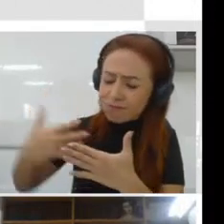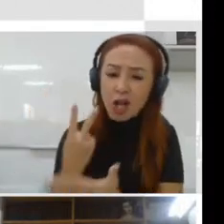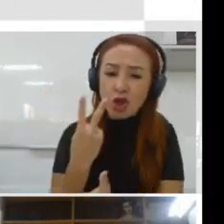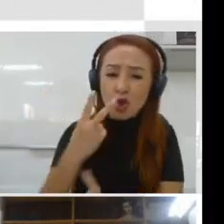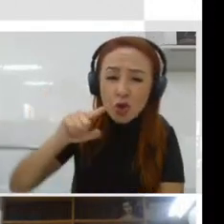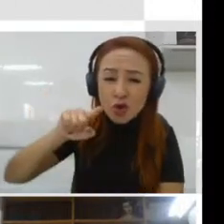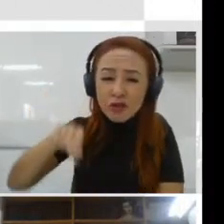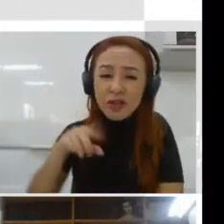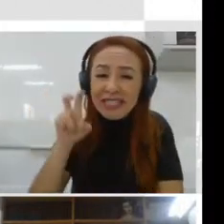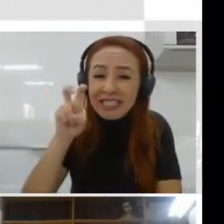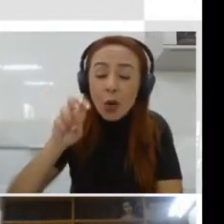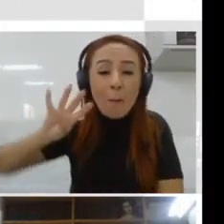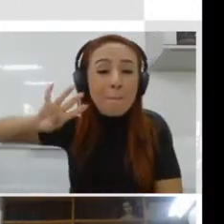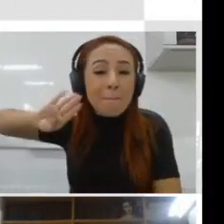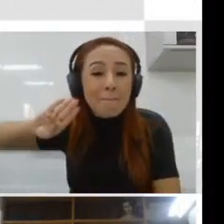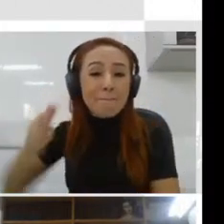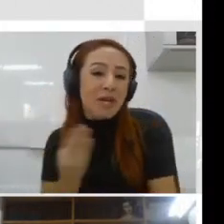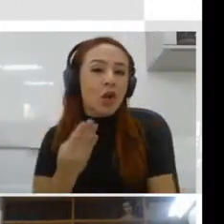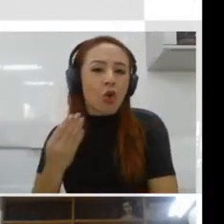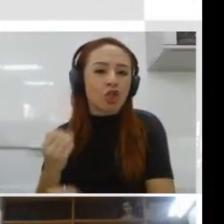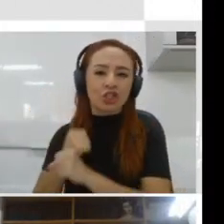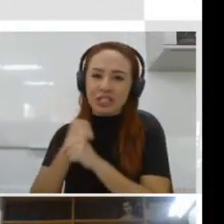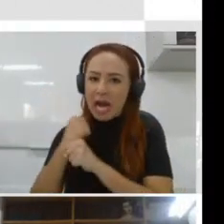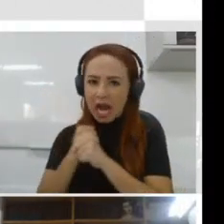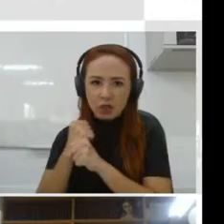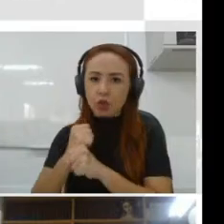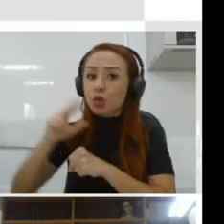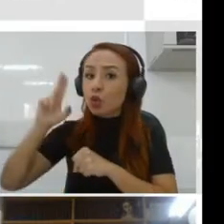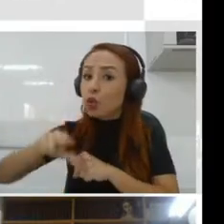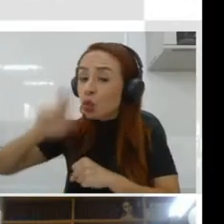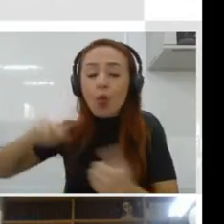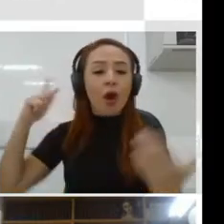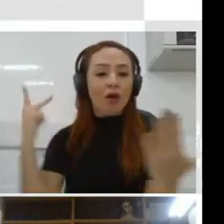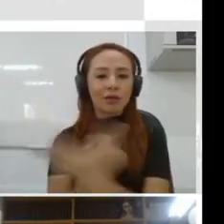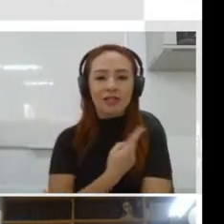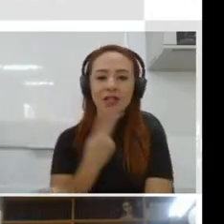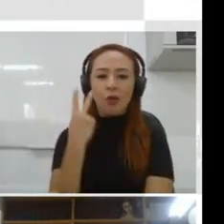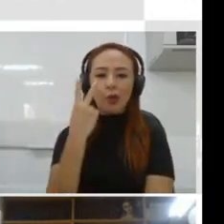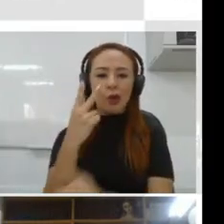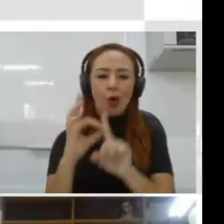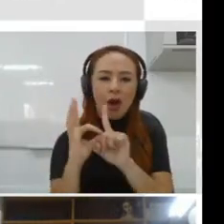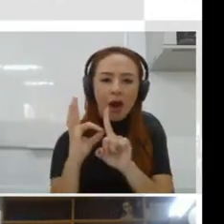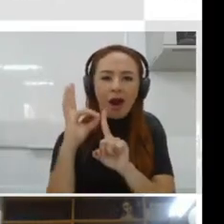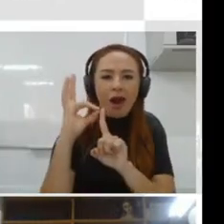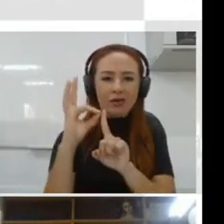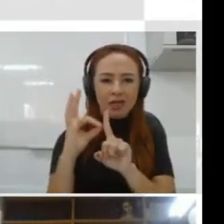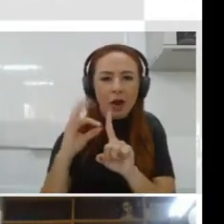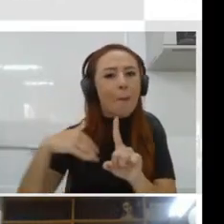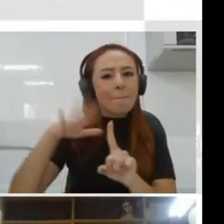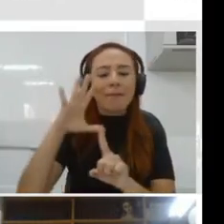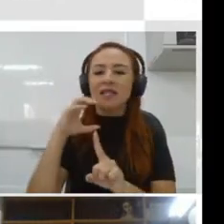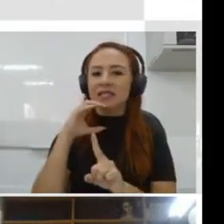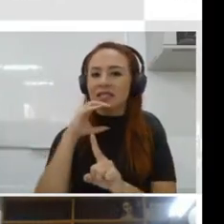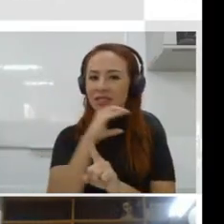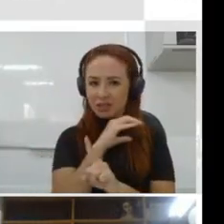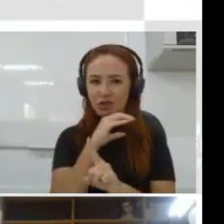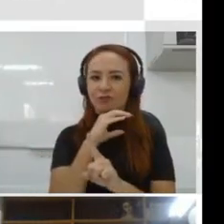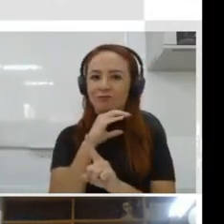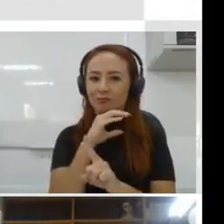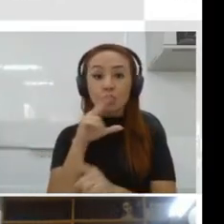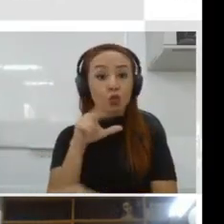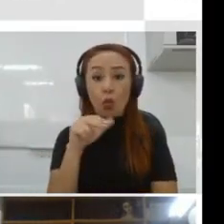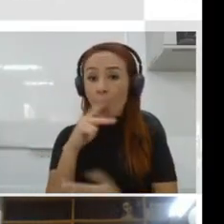Terra nunca teve 2 graus Celsius na média global mais quente do que o período pré-industrial nos